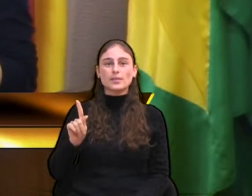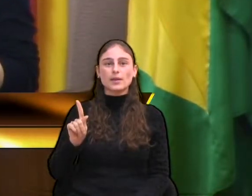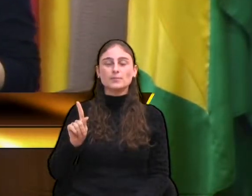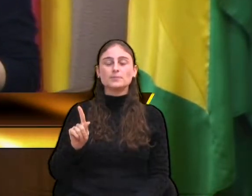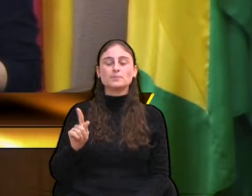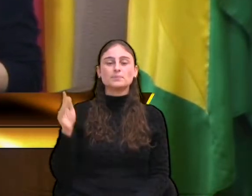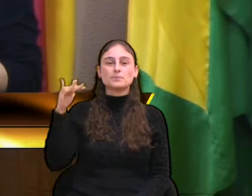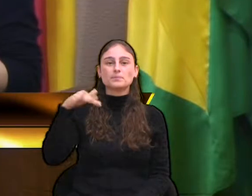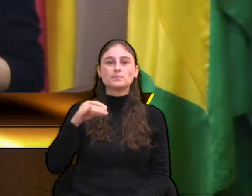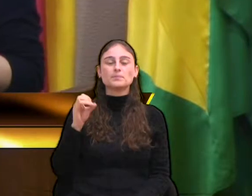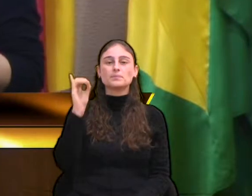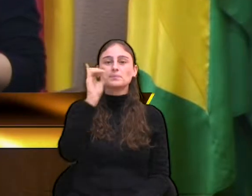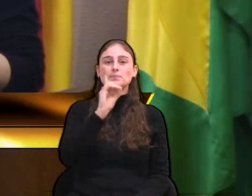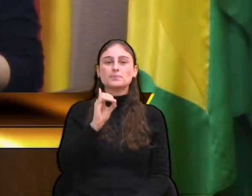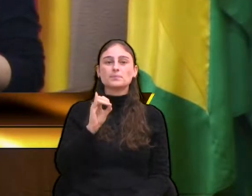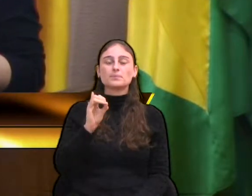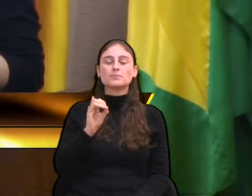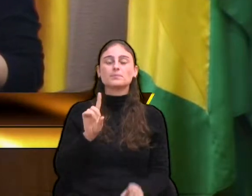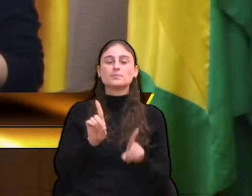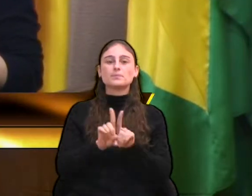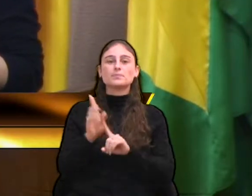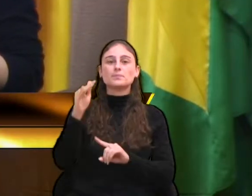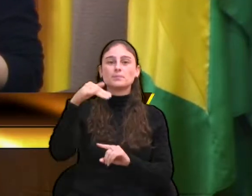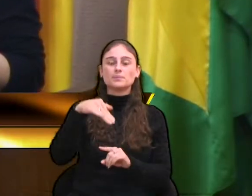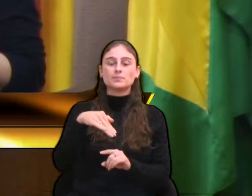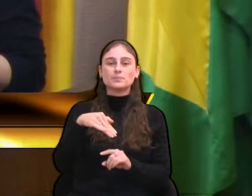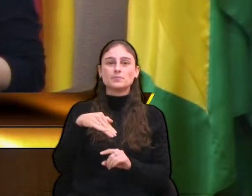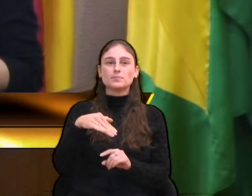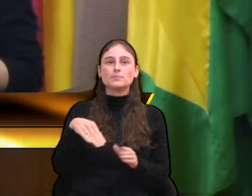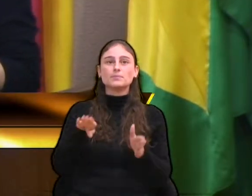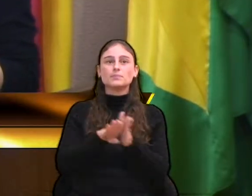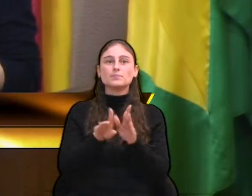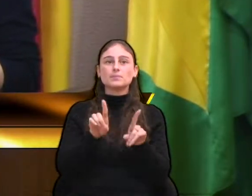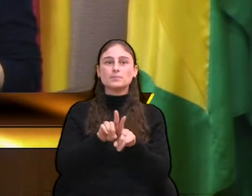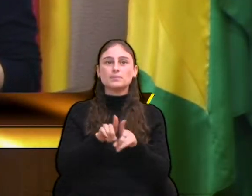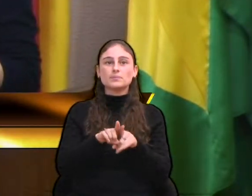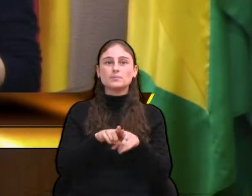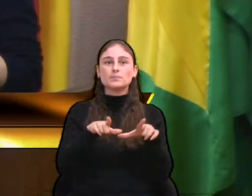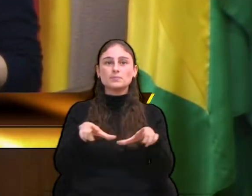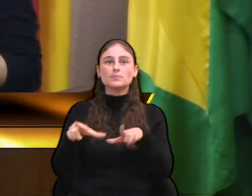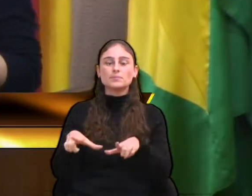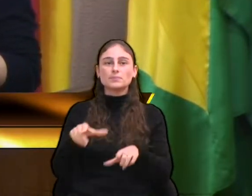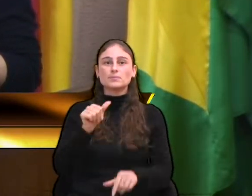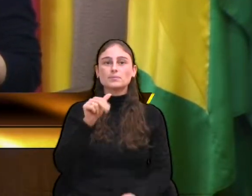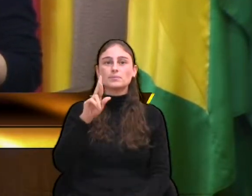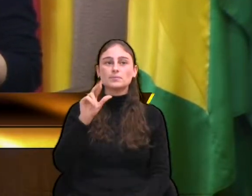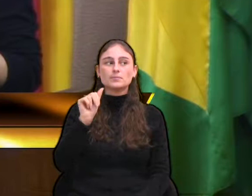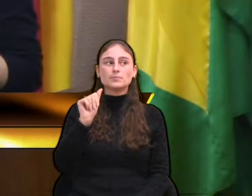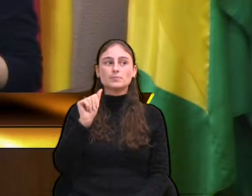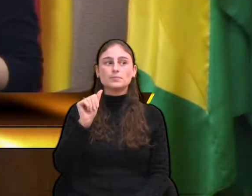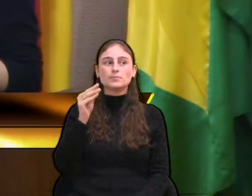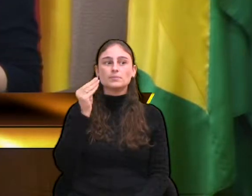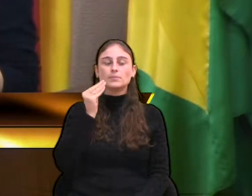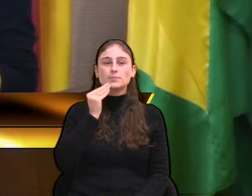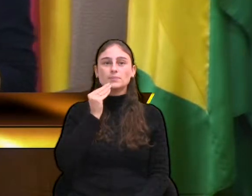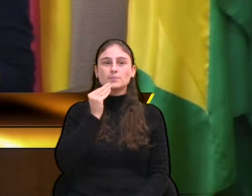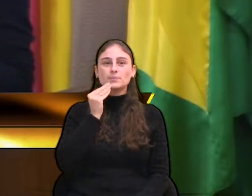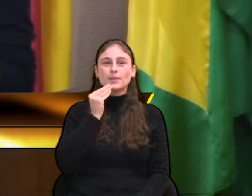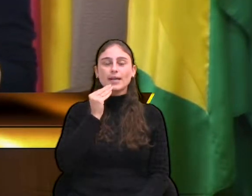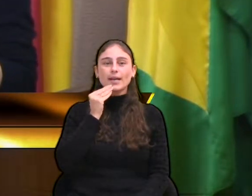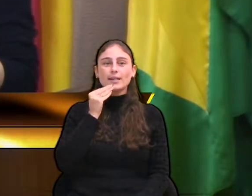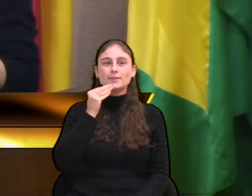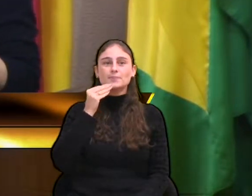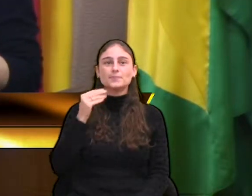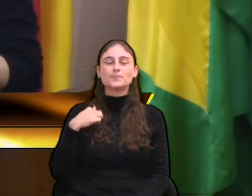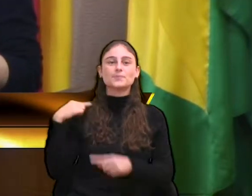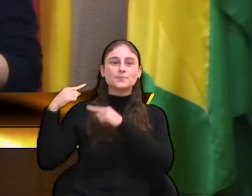dos imigrantes italianos que aportaram por aqui. Chegaram e foram instalados na localidade de Anarec. Eu, que sou a terceira geração